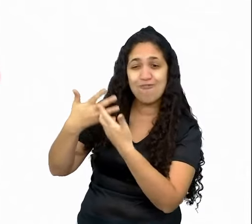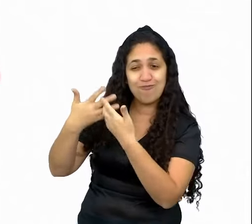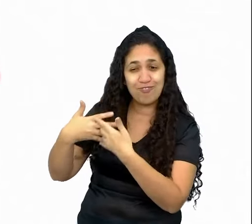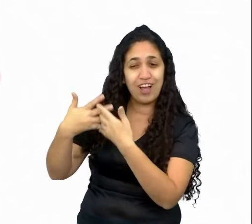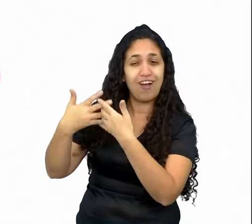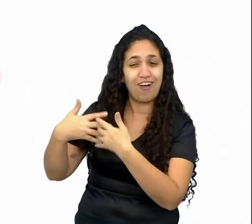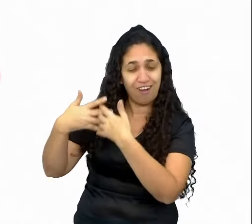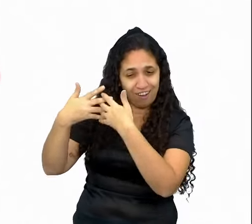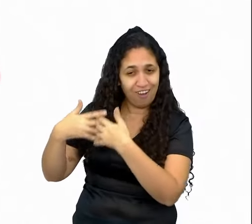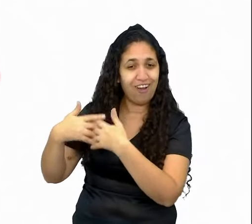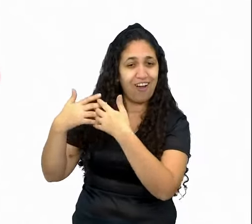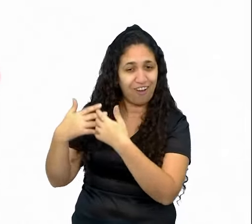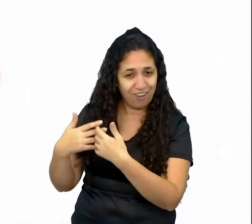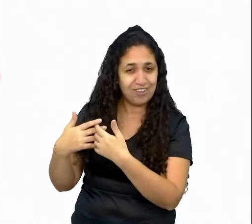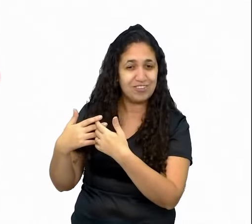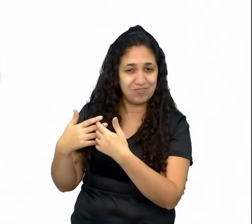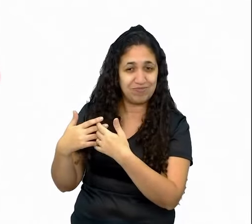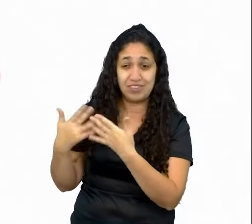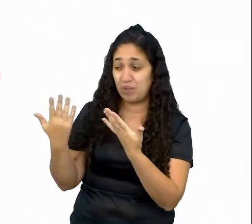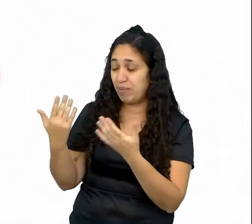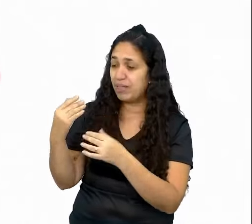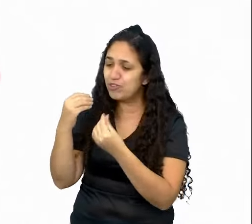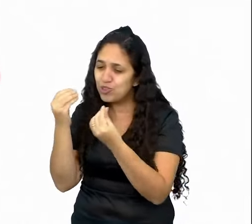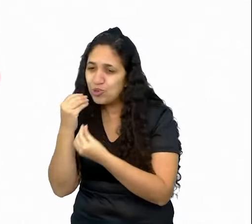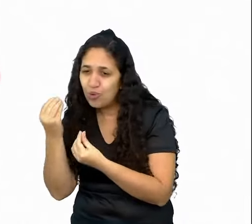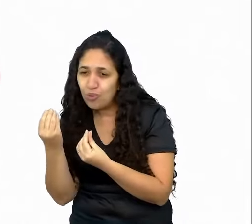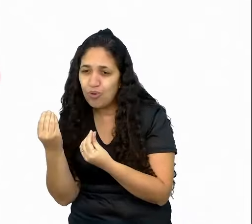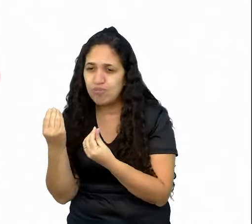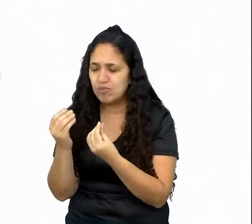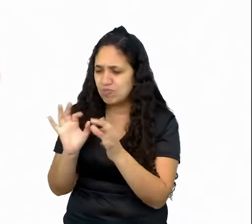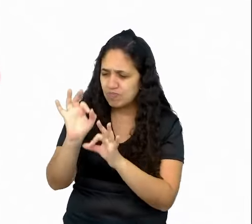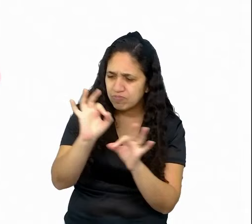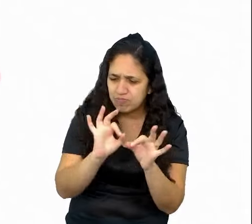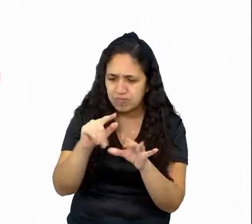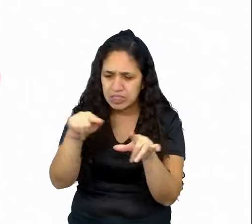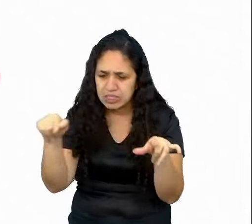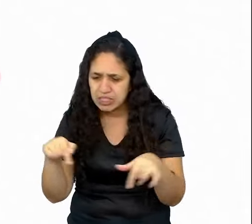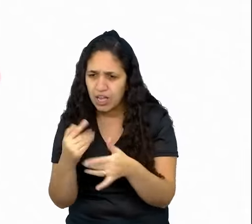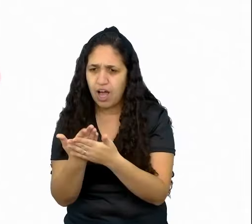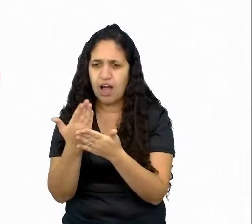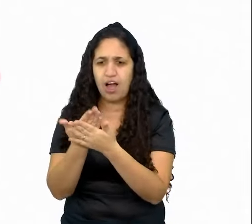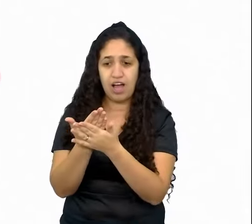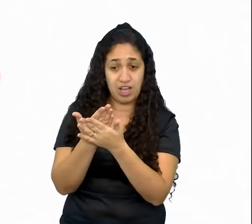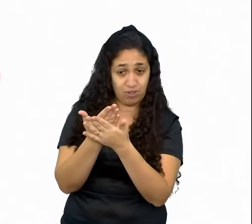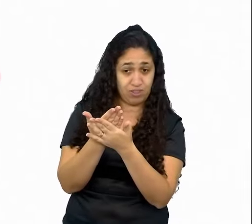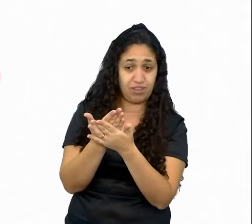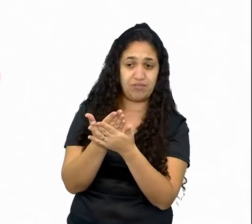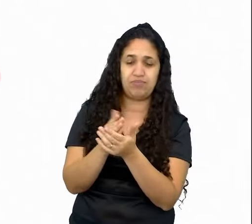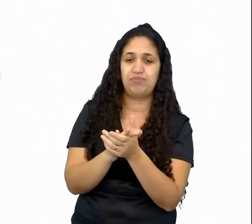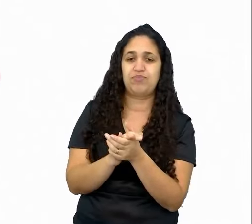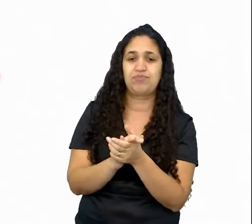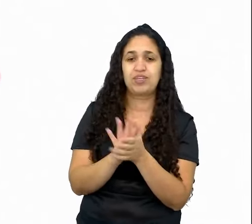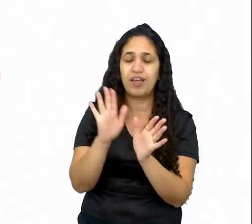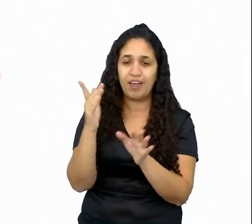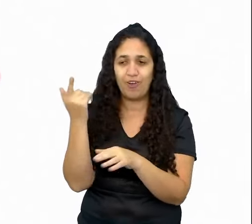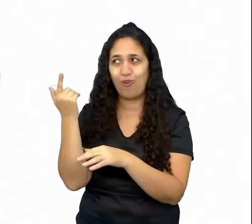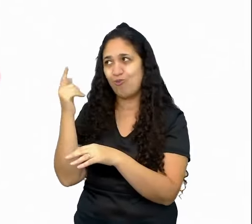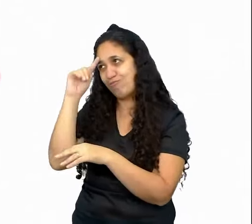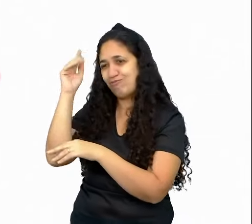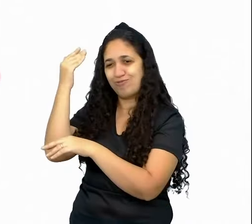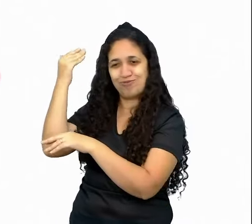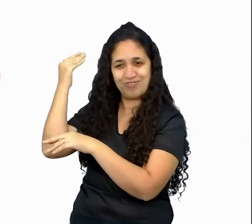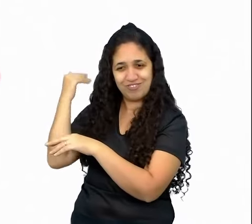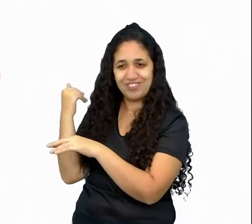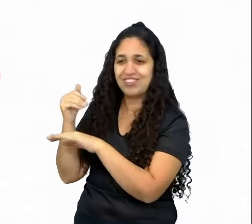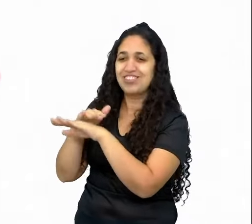tá? Alguma gestão de sala de aula ele traz. É, eu estava conversando esses